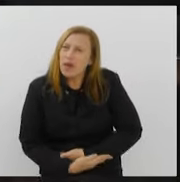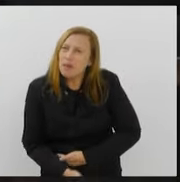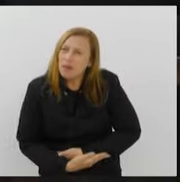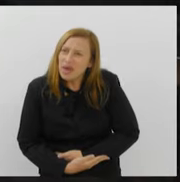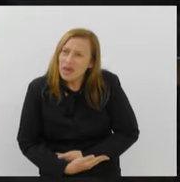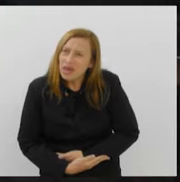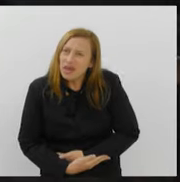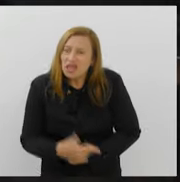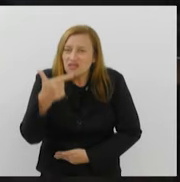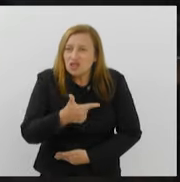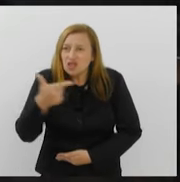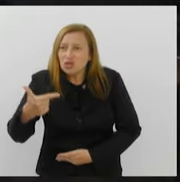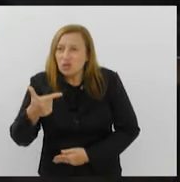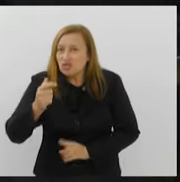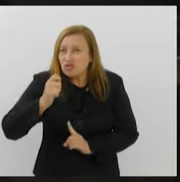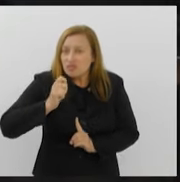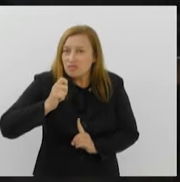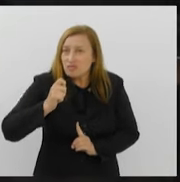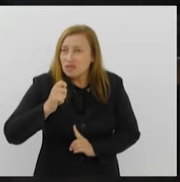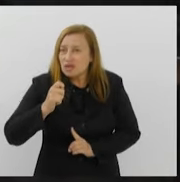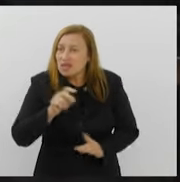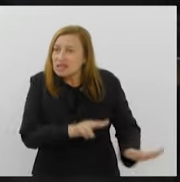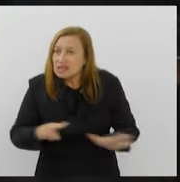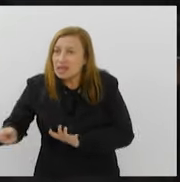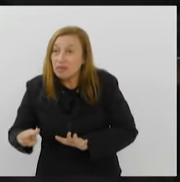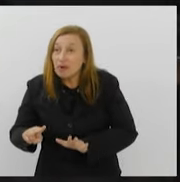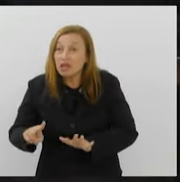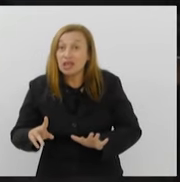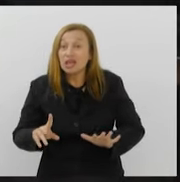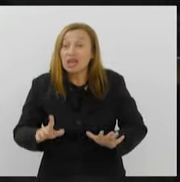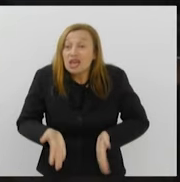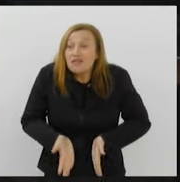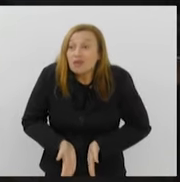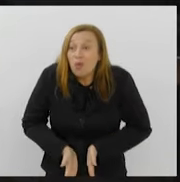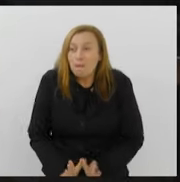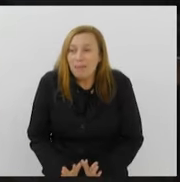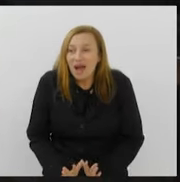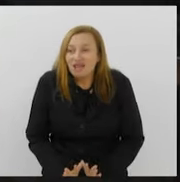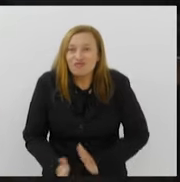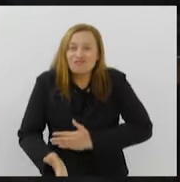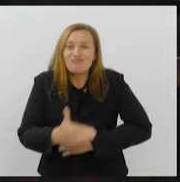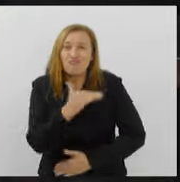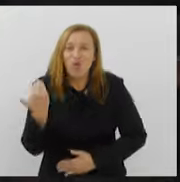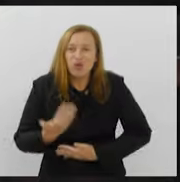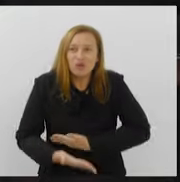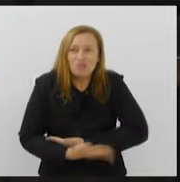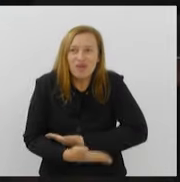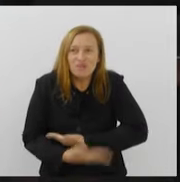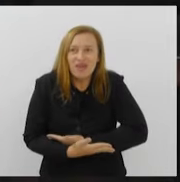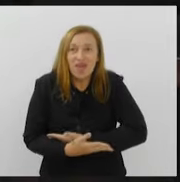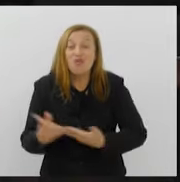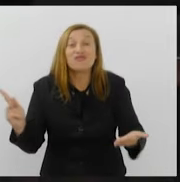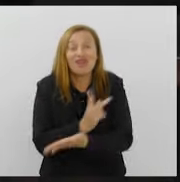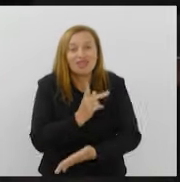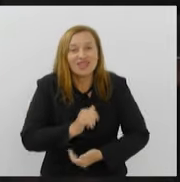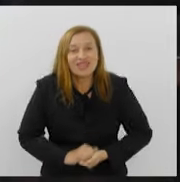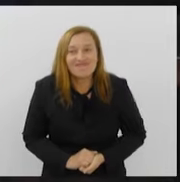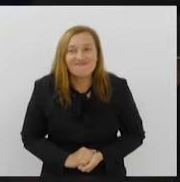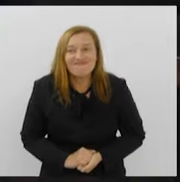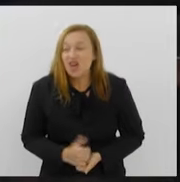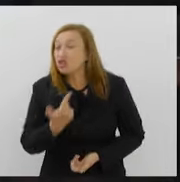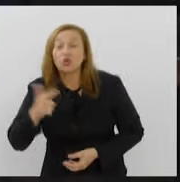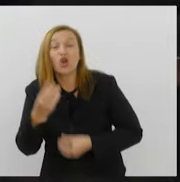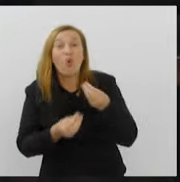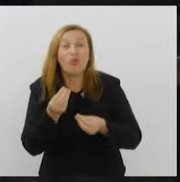acima de 22 semanas, e vamos fazer um parto da criança morta, porque é isso que vai ter que acontecer, porque não tem